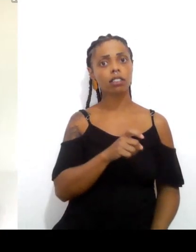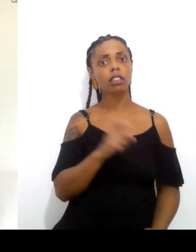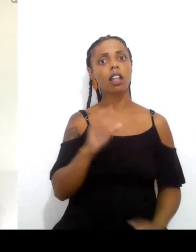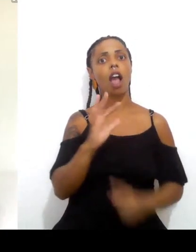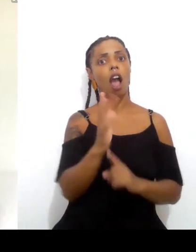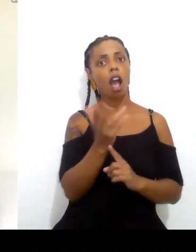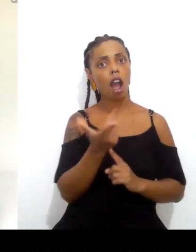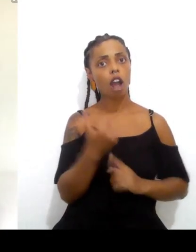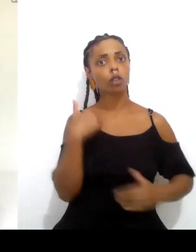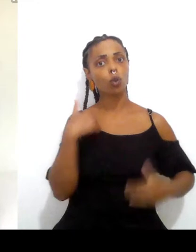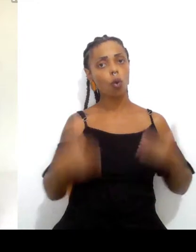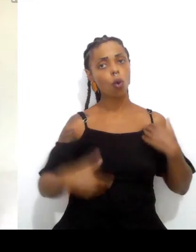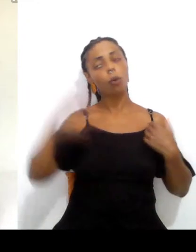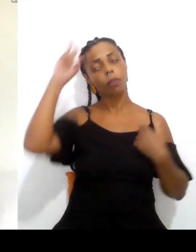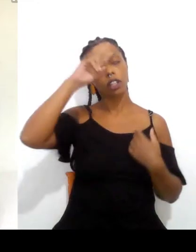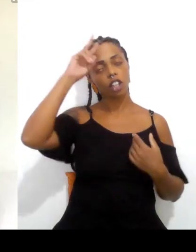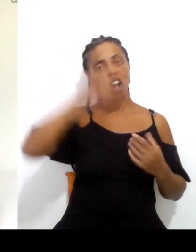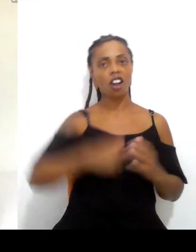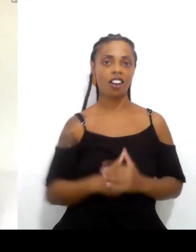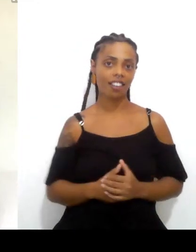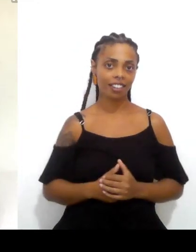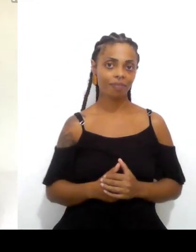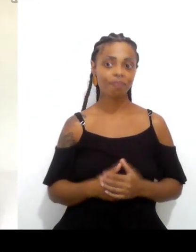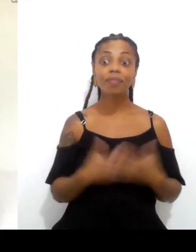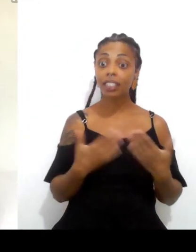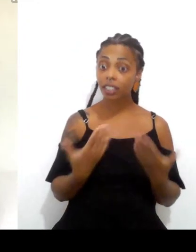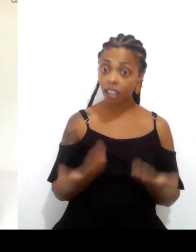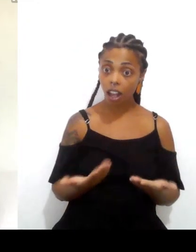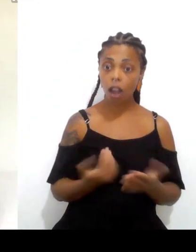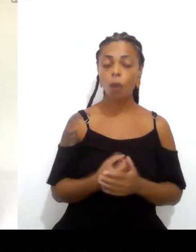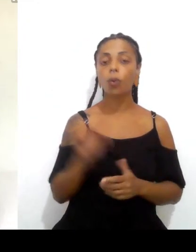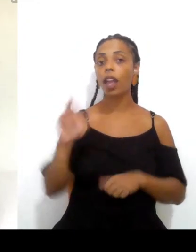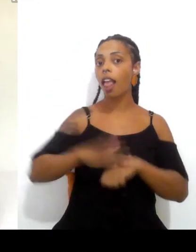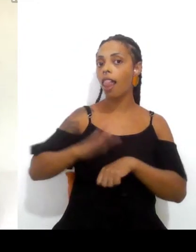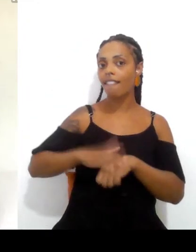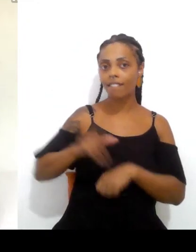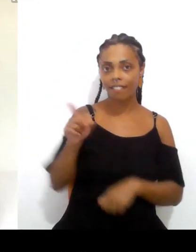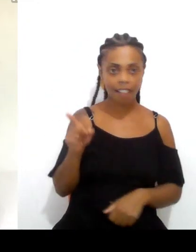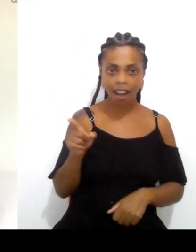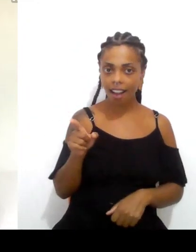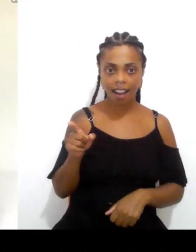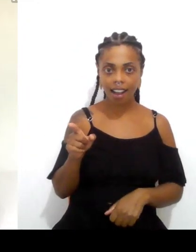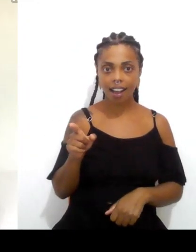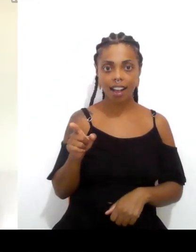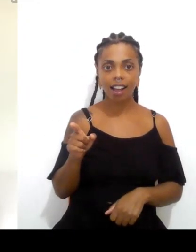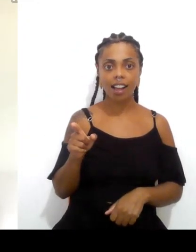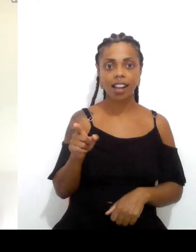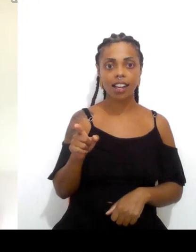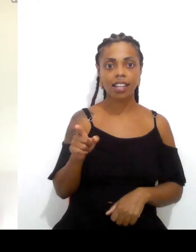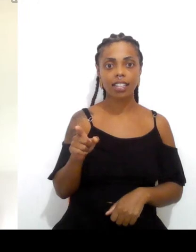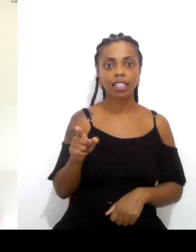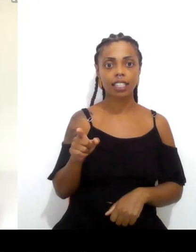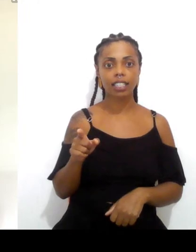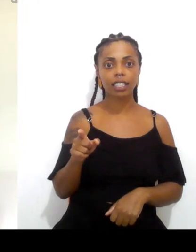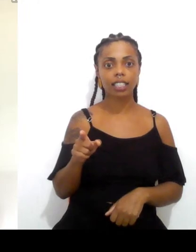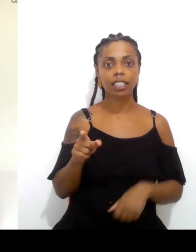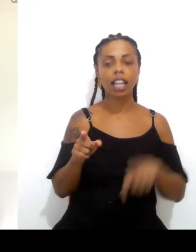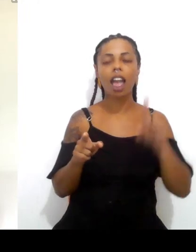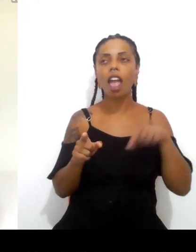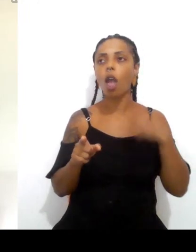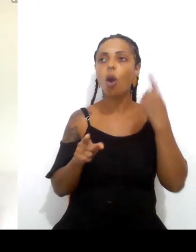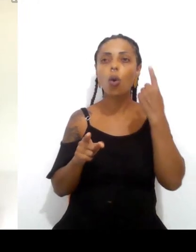e da história Então o que ele faz seria o último